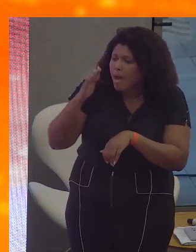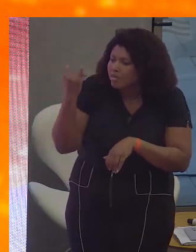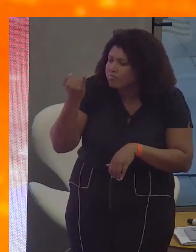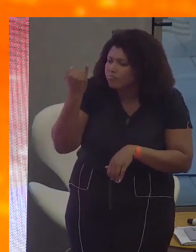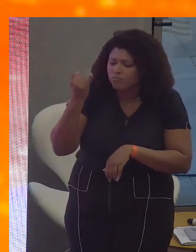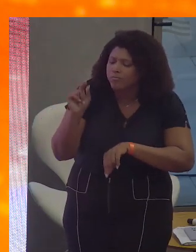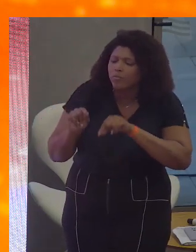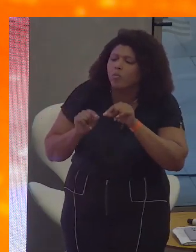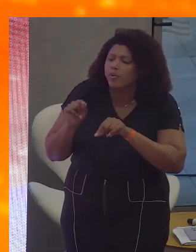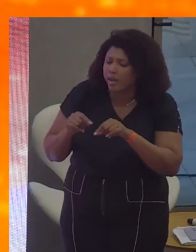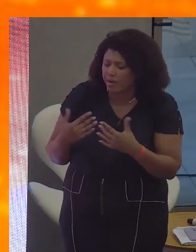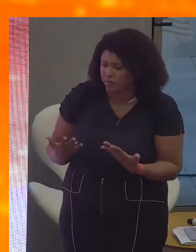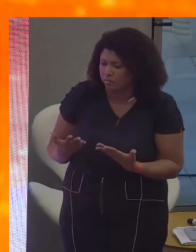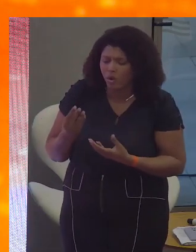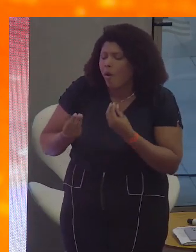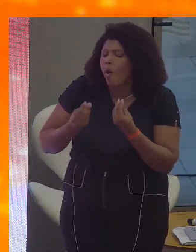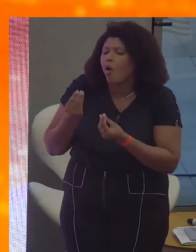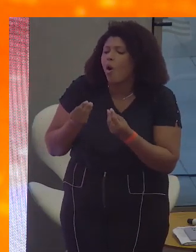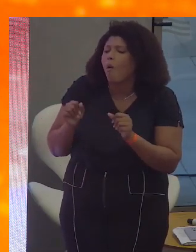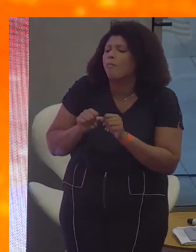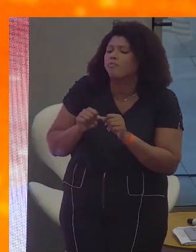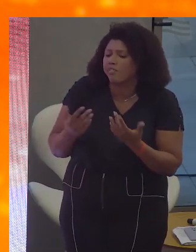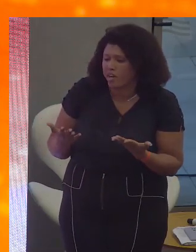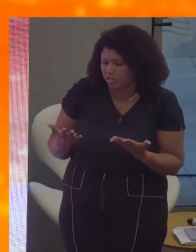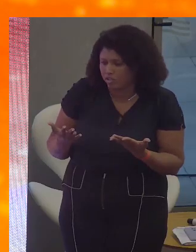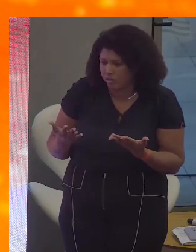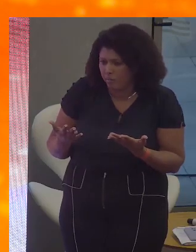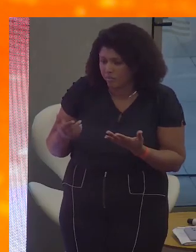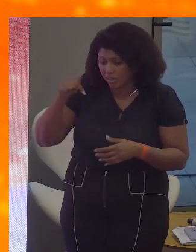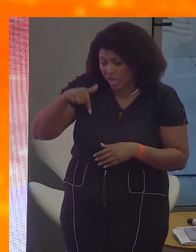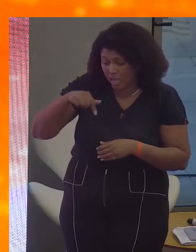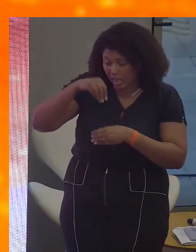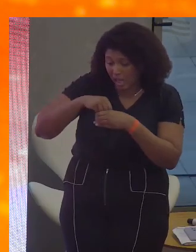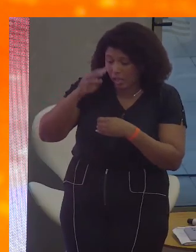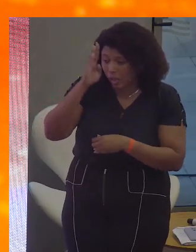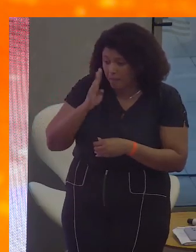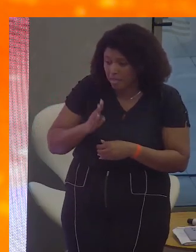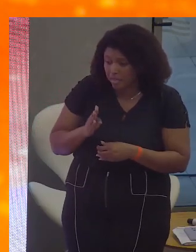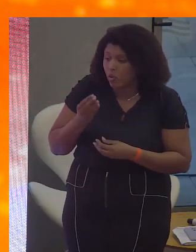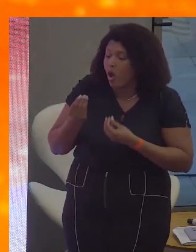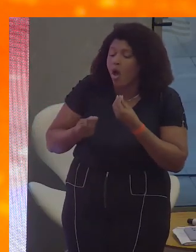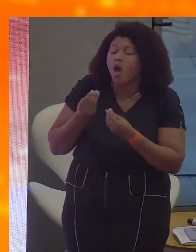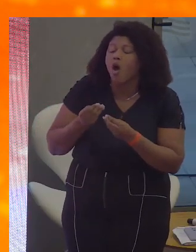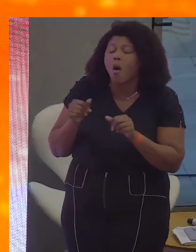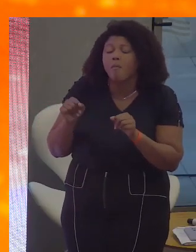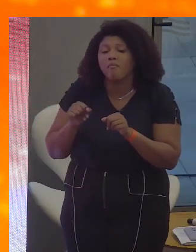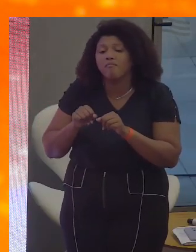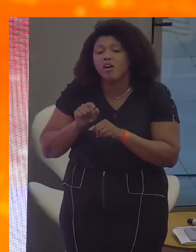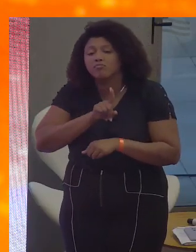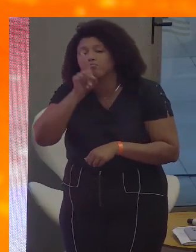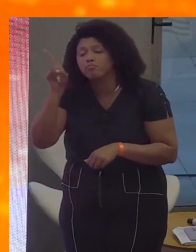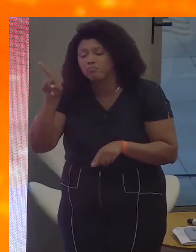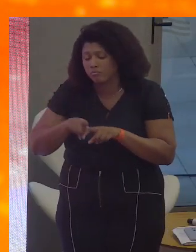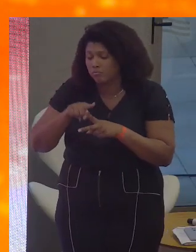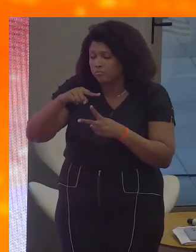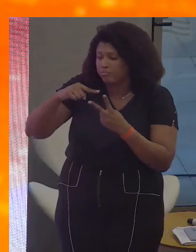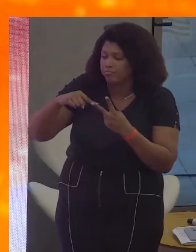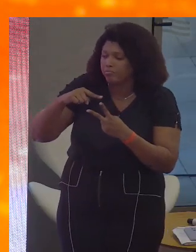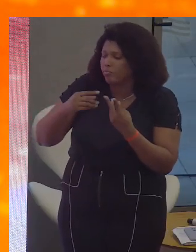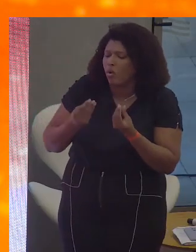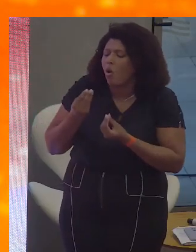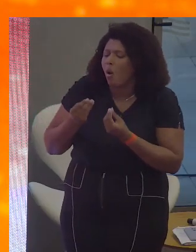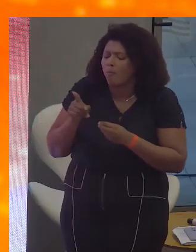um contraponto, de que forma ele é comercializado no Brasil e de que forma ele é comercializado na Europa. Então, o